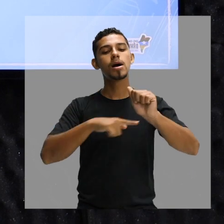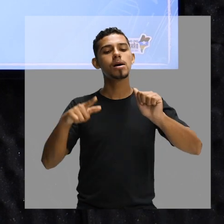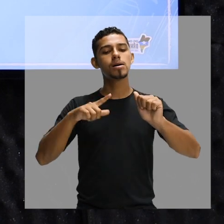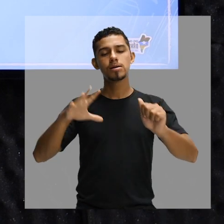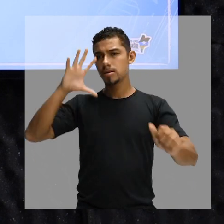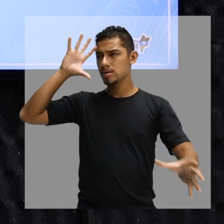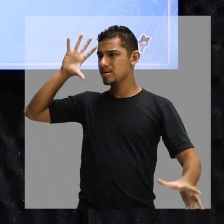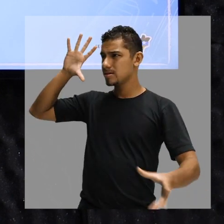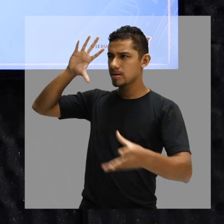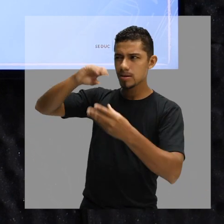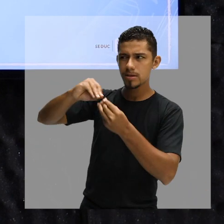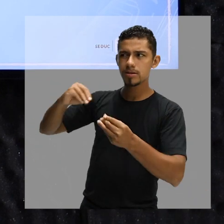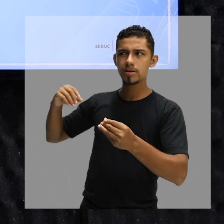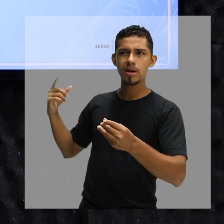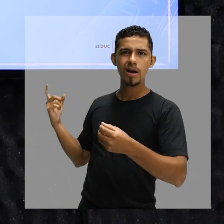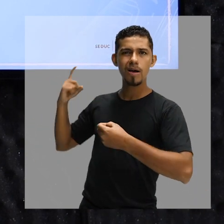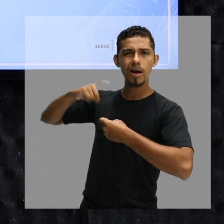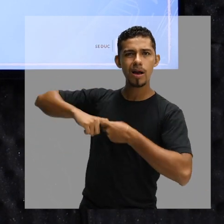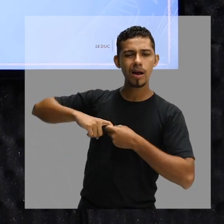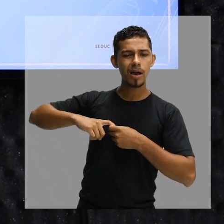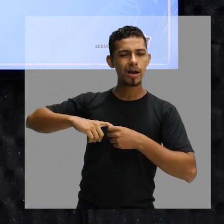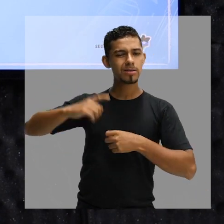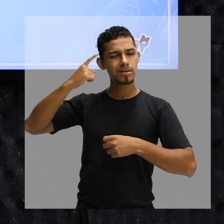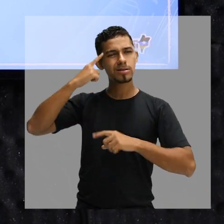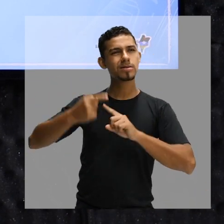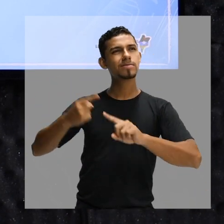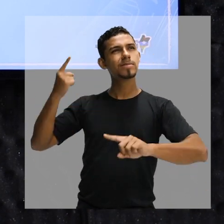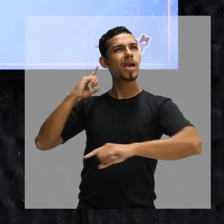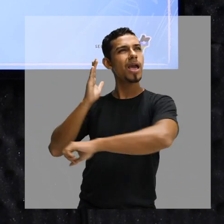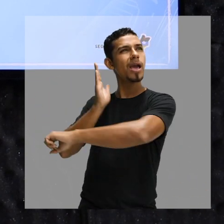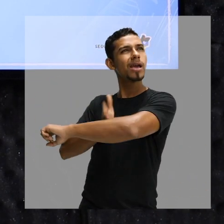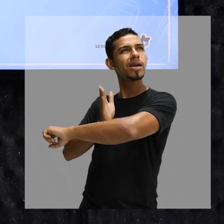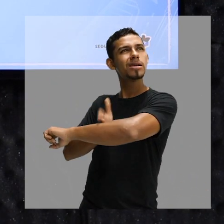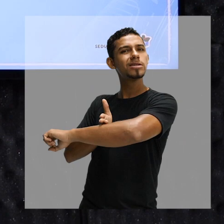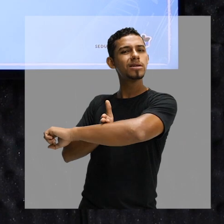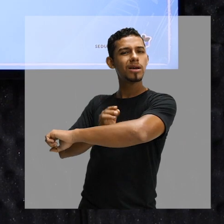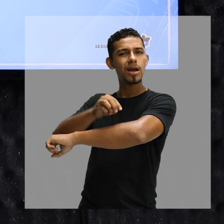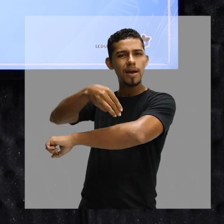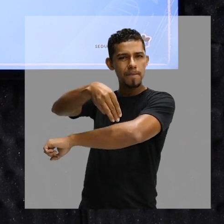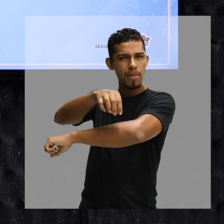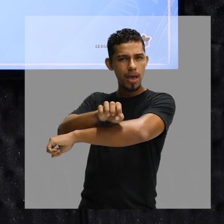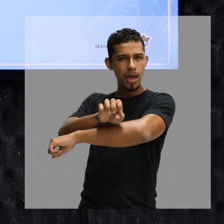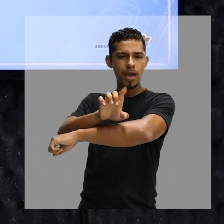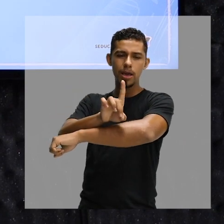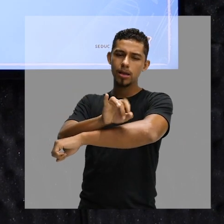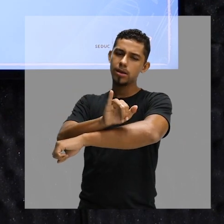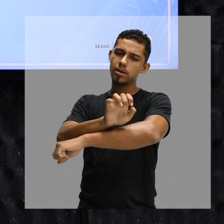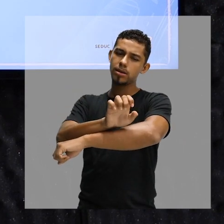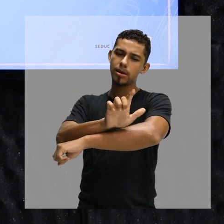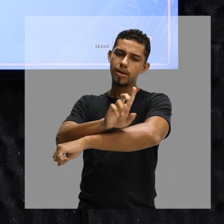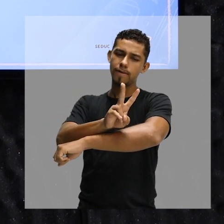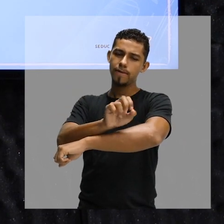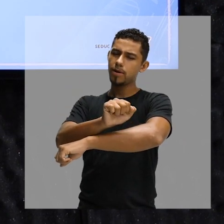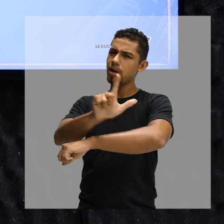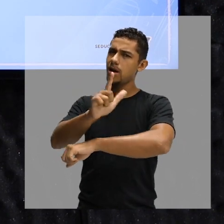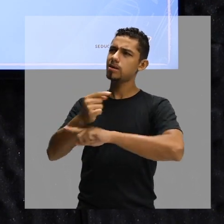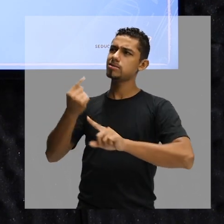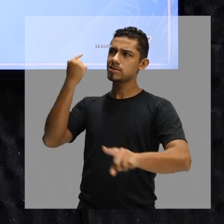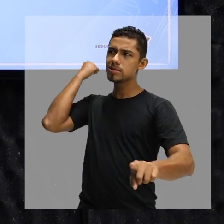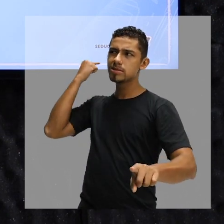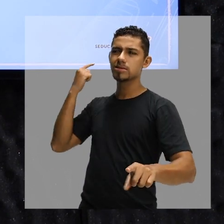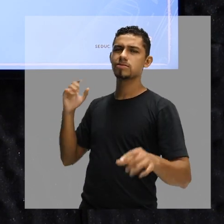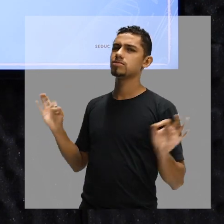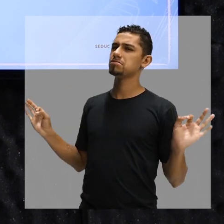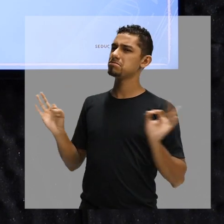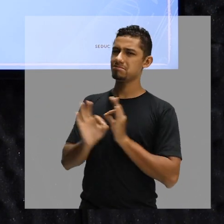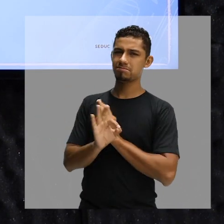concepção medieval. Olha aí a treta. Medieval. Você sabe que o medievo, ele não vai